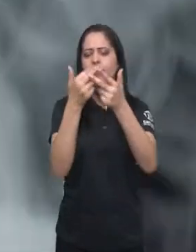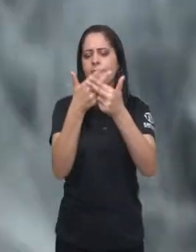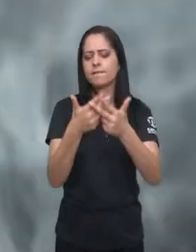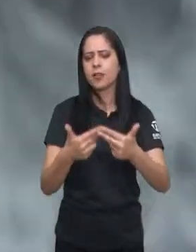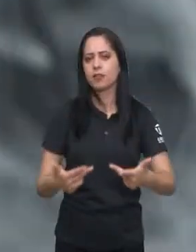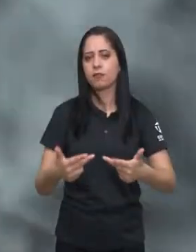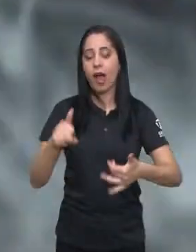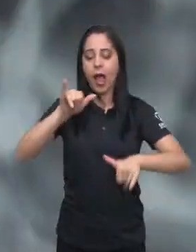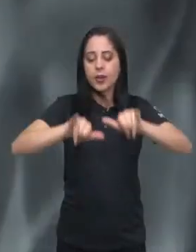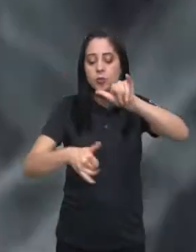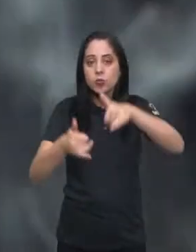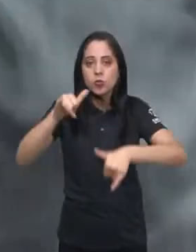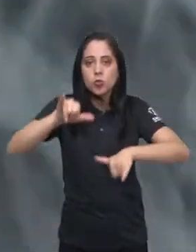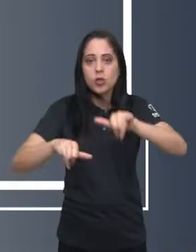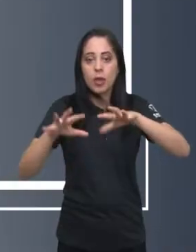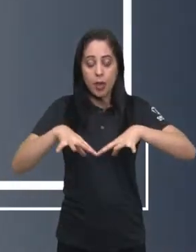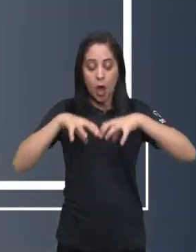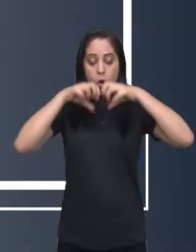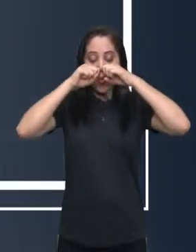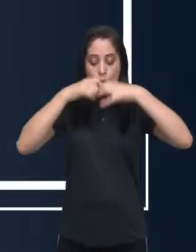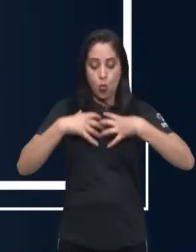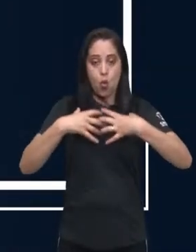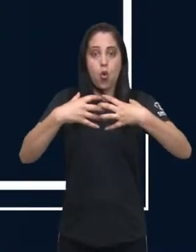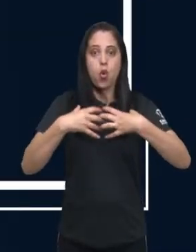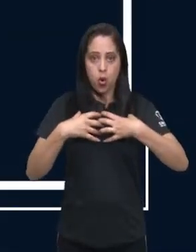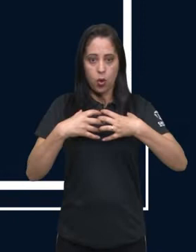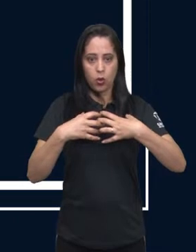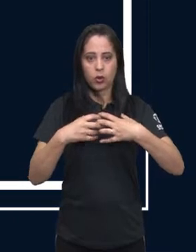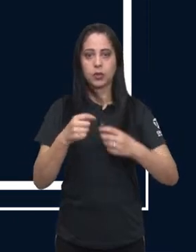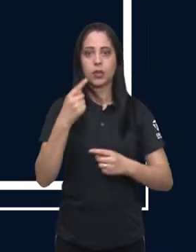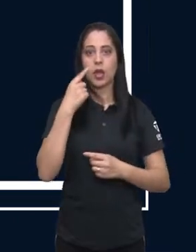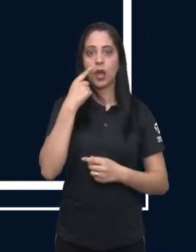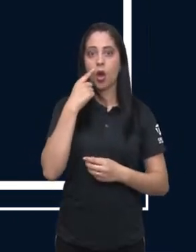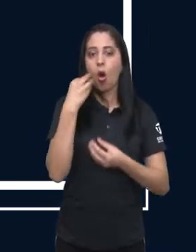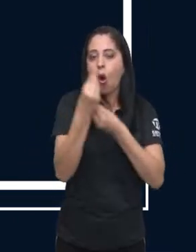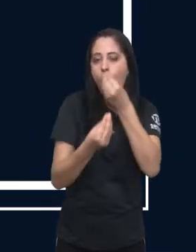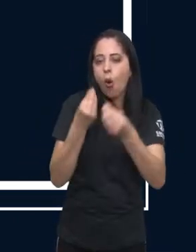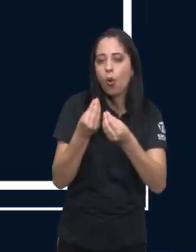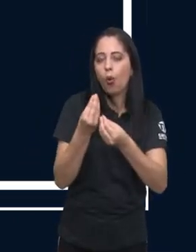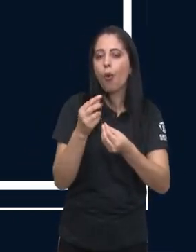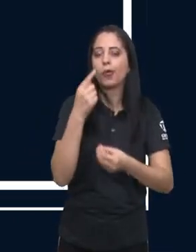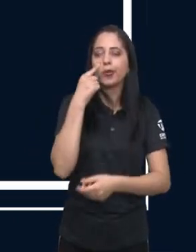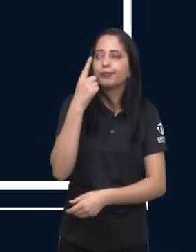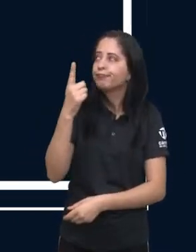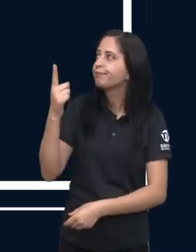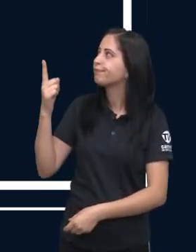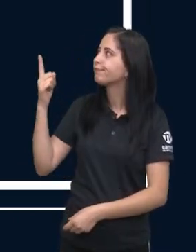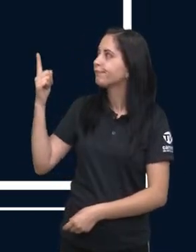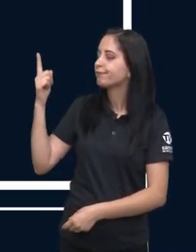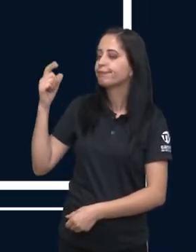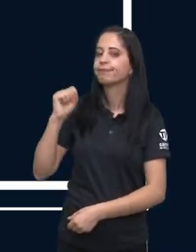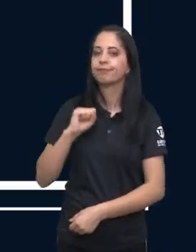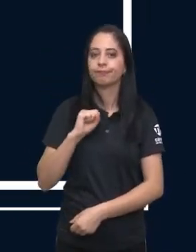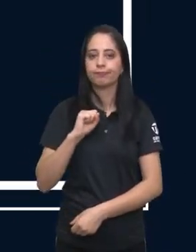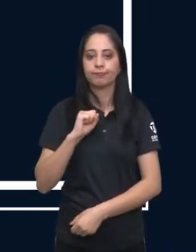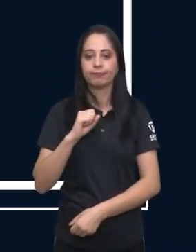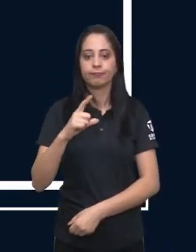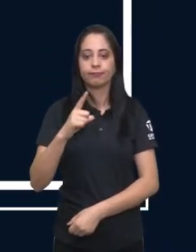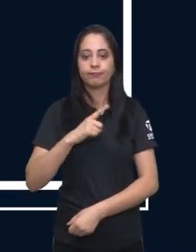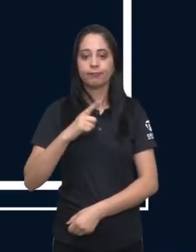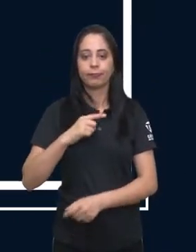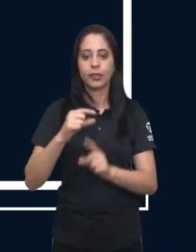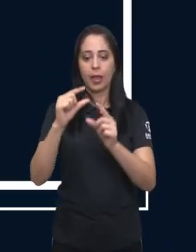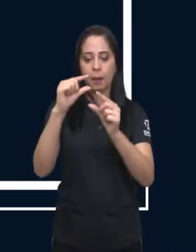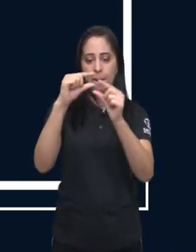a vários elementos e gases tóxicos os cigarros eletrônicos funcionam da seguinte forma eles têm uma piteira e na